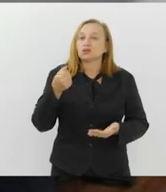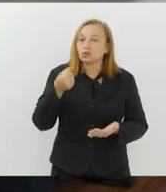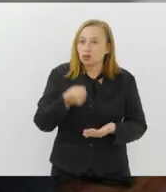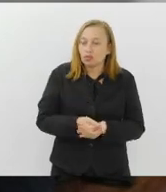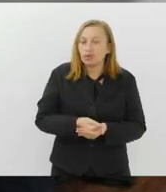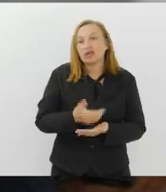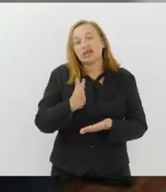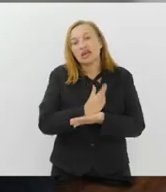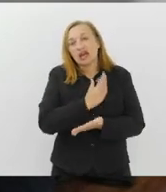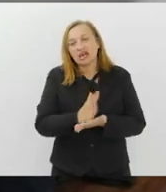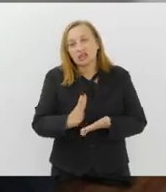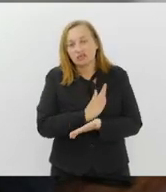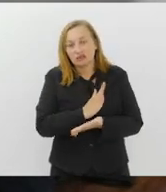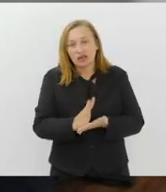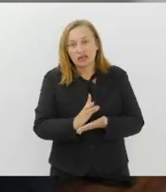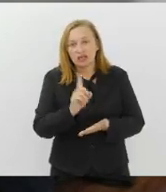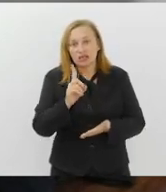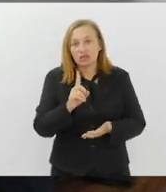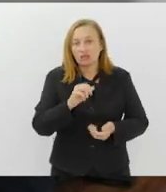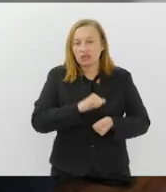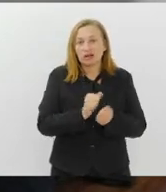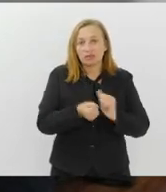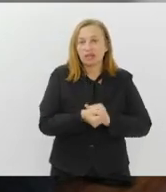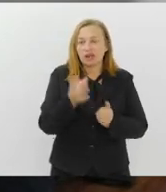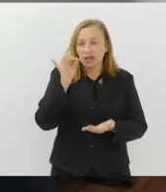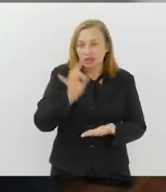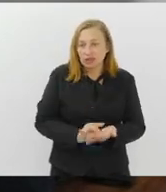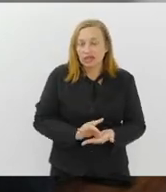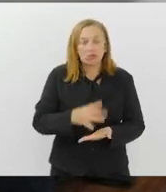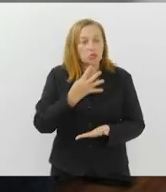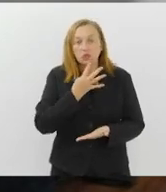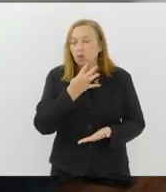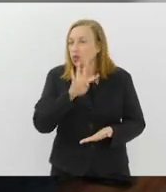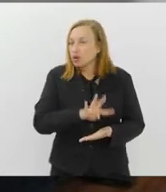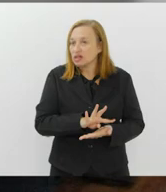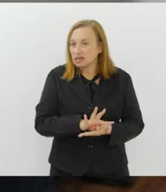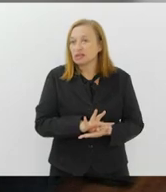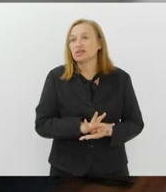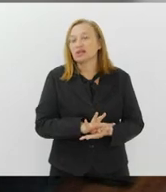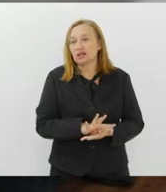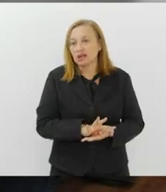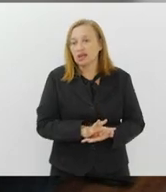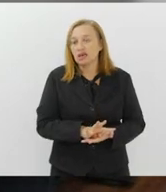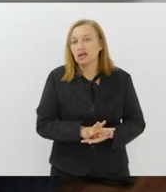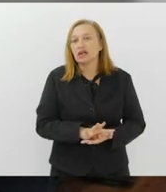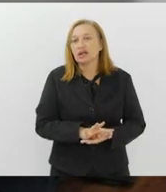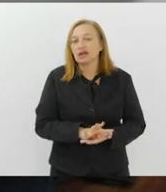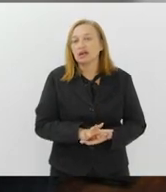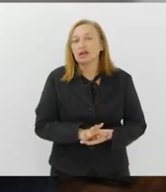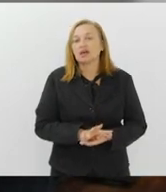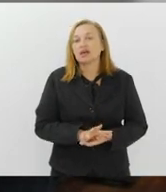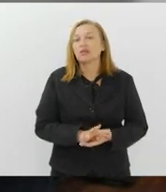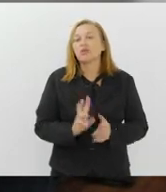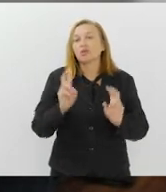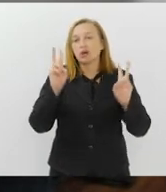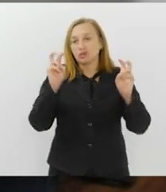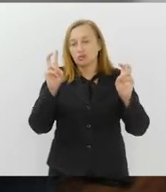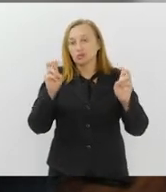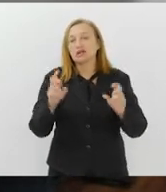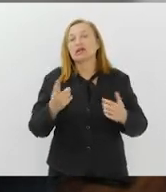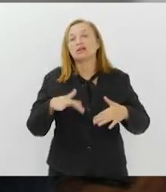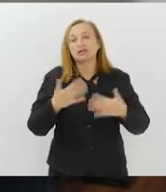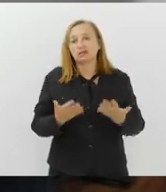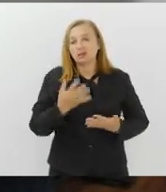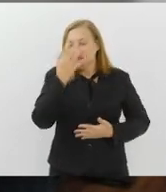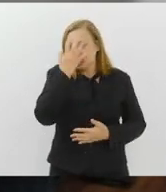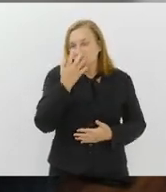não adequadas à realidade dos fatos por desconhecimento dos operadores do direito dessa matéria. Então, é muito grave que a